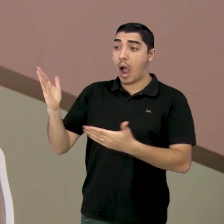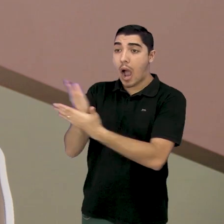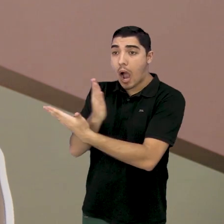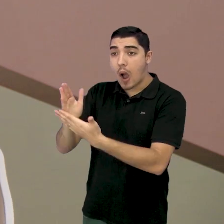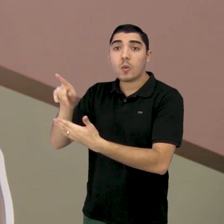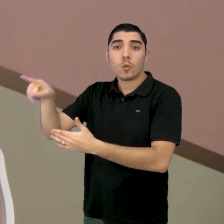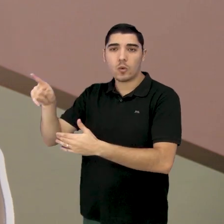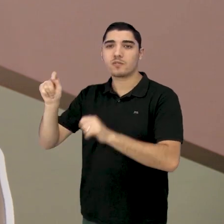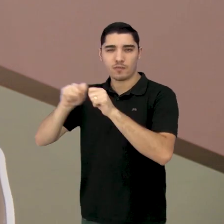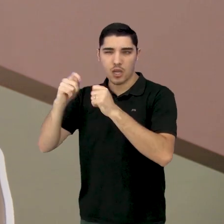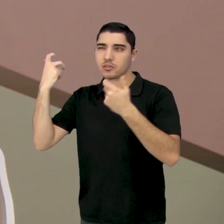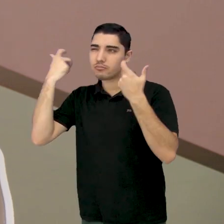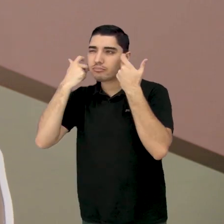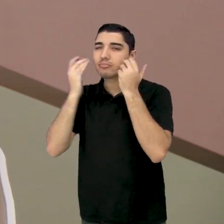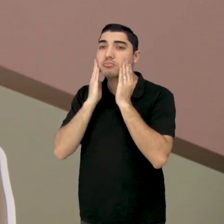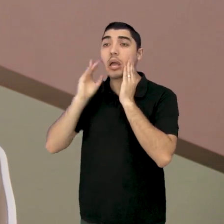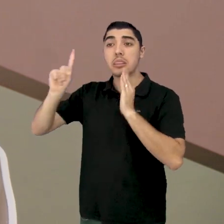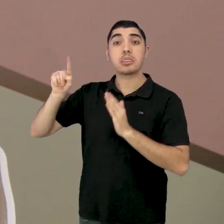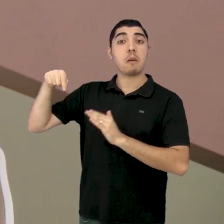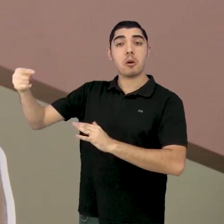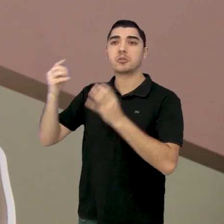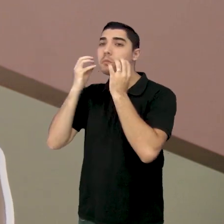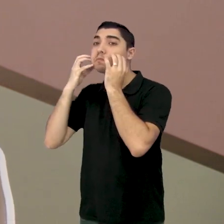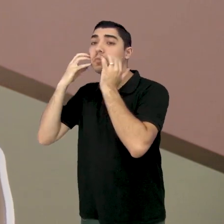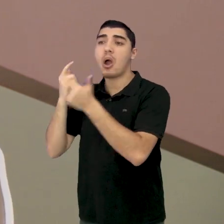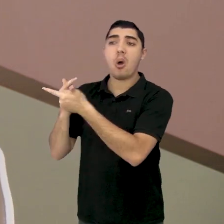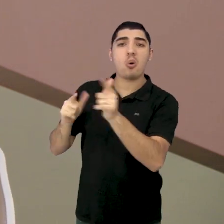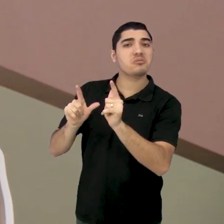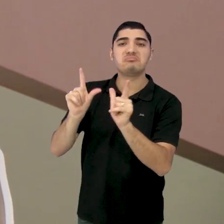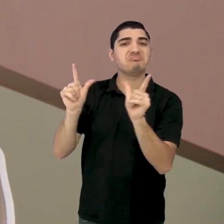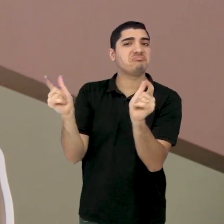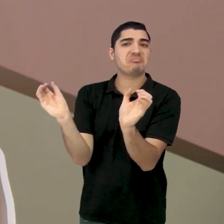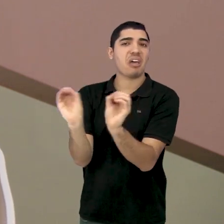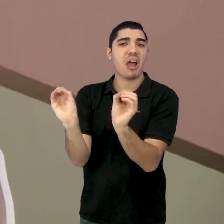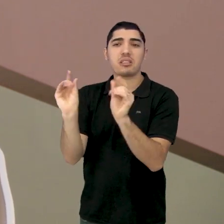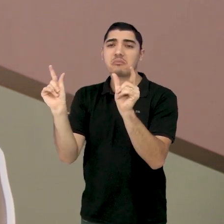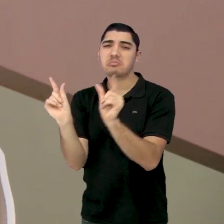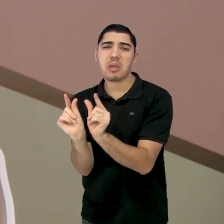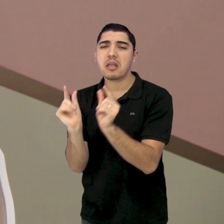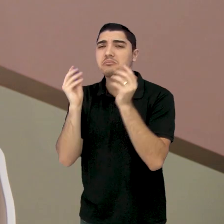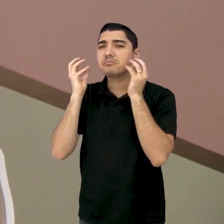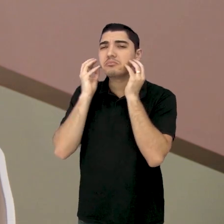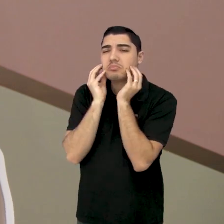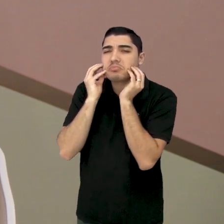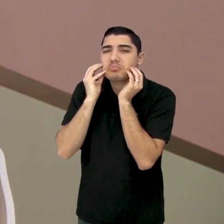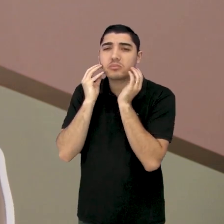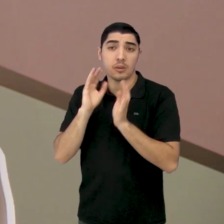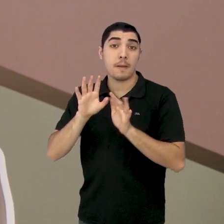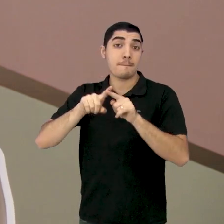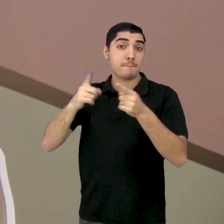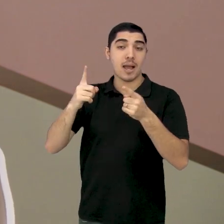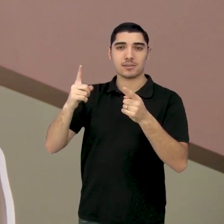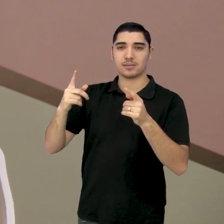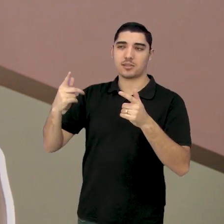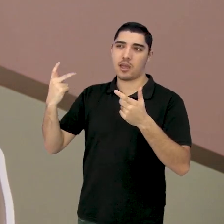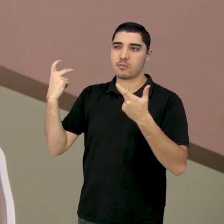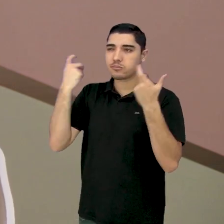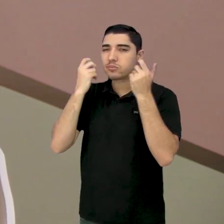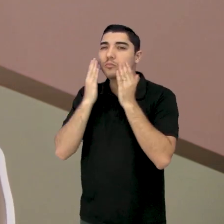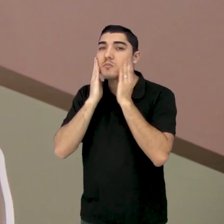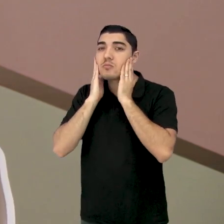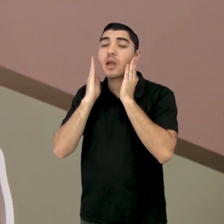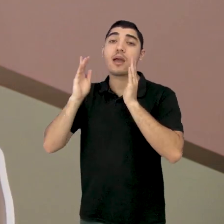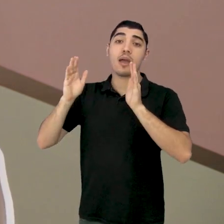mais inchaço após um procedimento estético, outros nem tanto, né? Mas especificamente do Botox, né? O inchaço, ele é muito